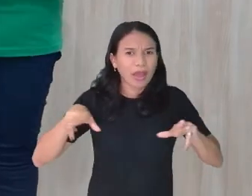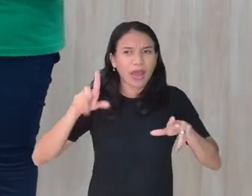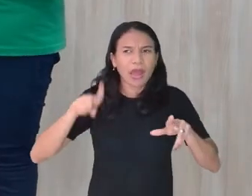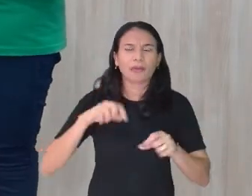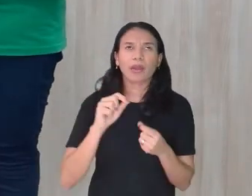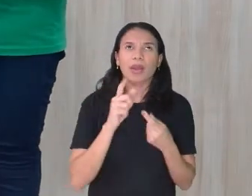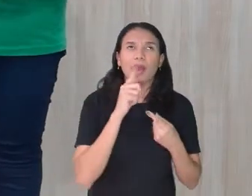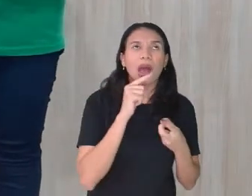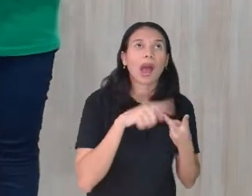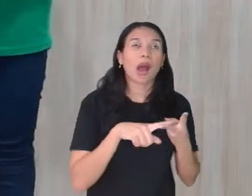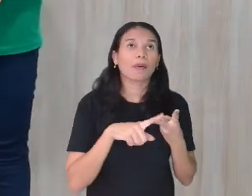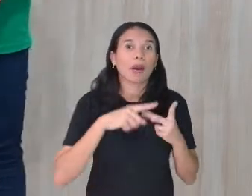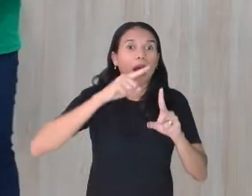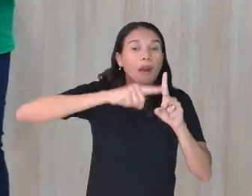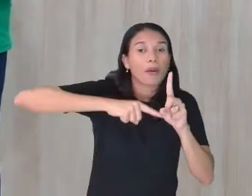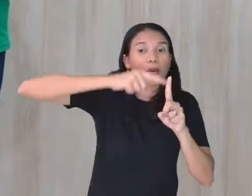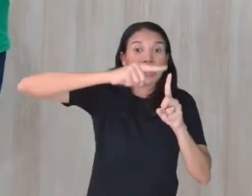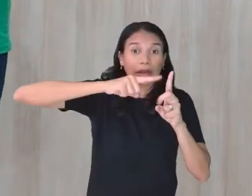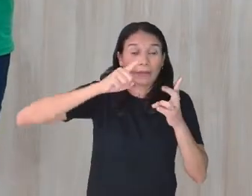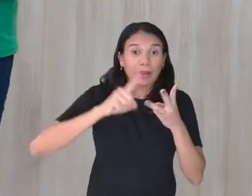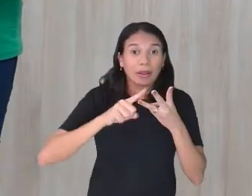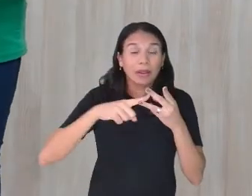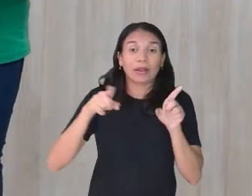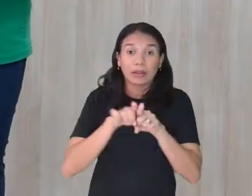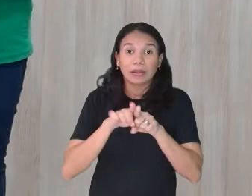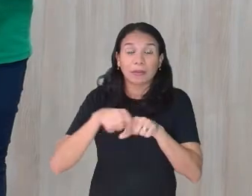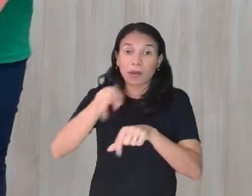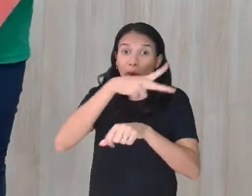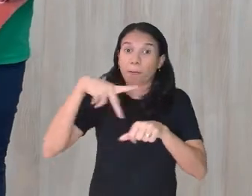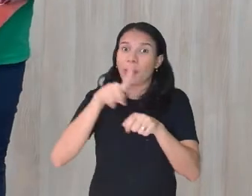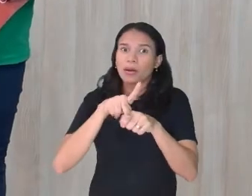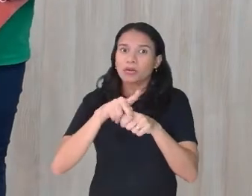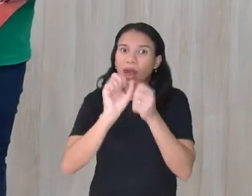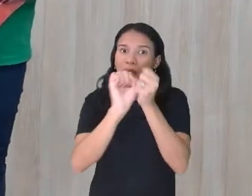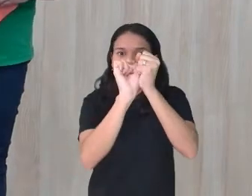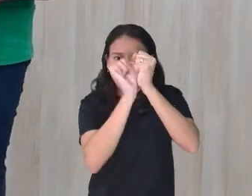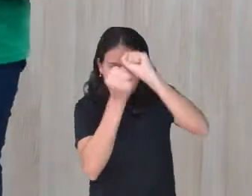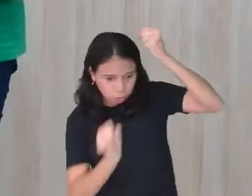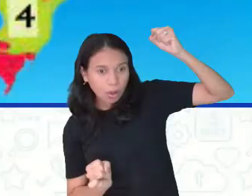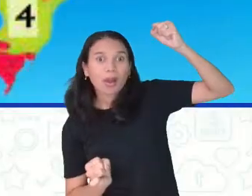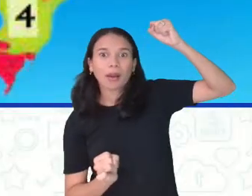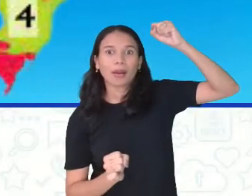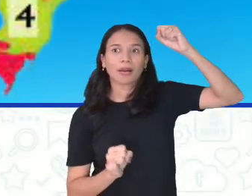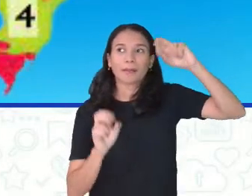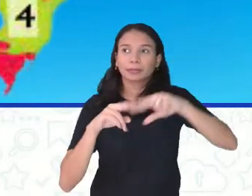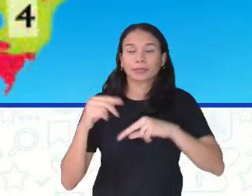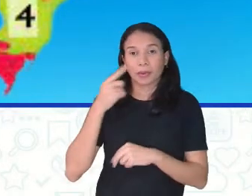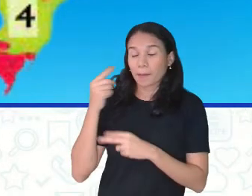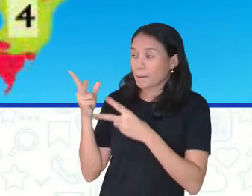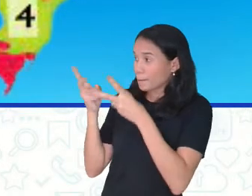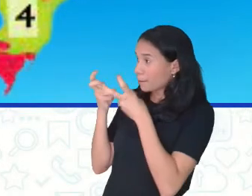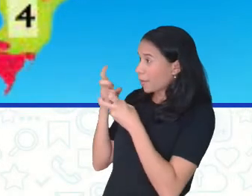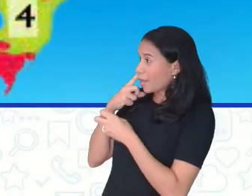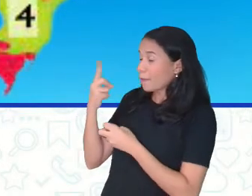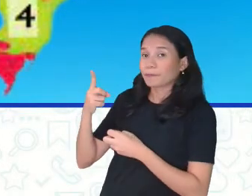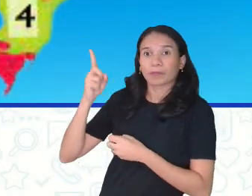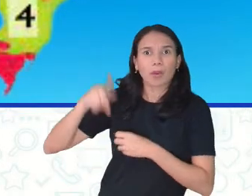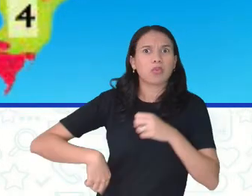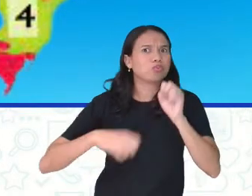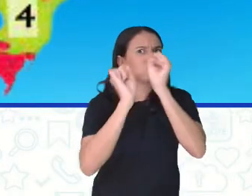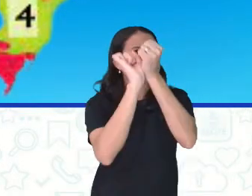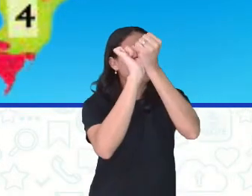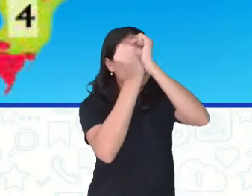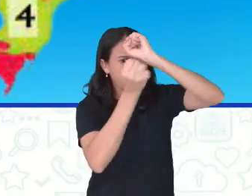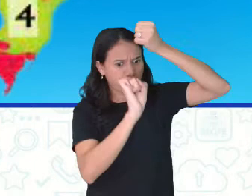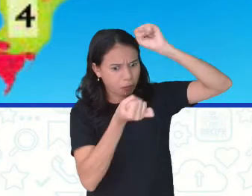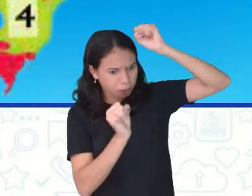devido ao nosso clima e também devido à extensão do nosso mapa. Então, pelo mapa dá para a gente ver que o nosso território ele atinge